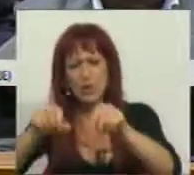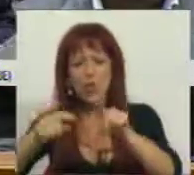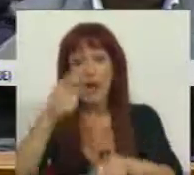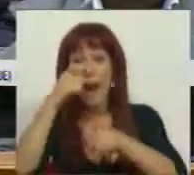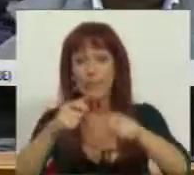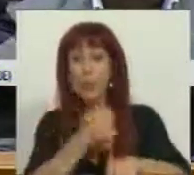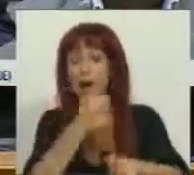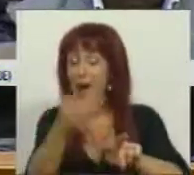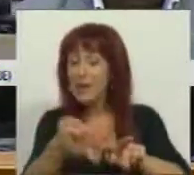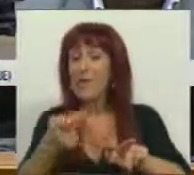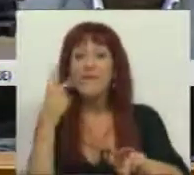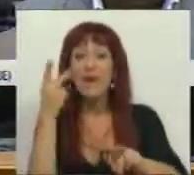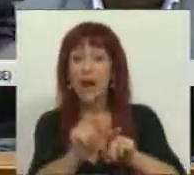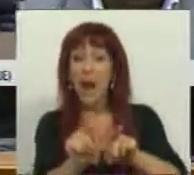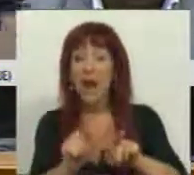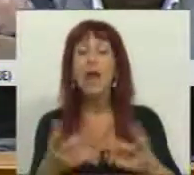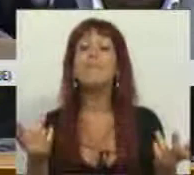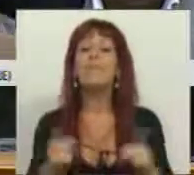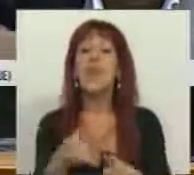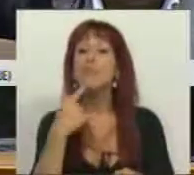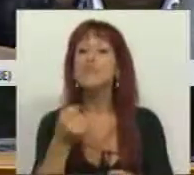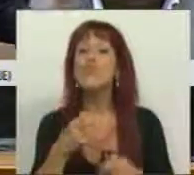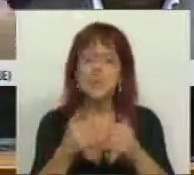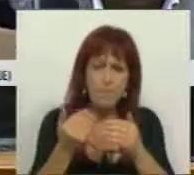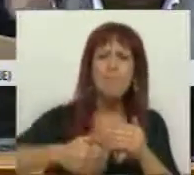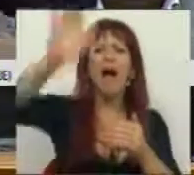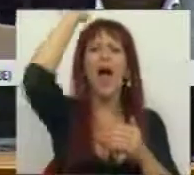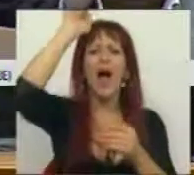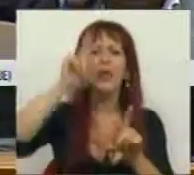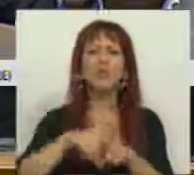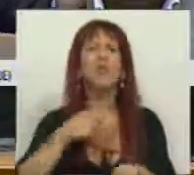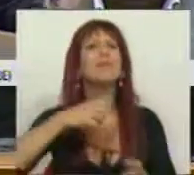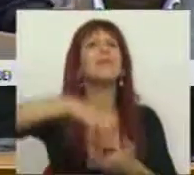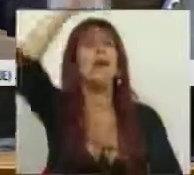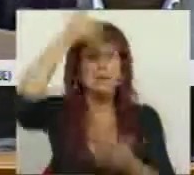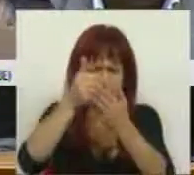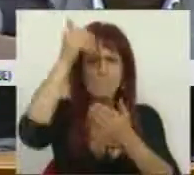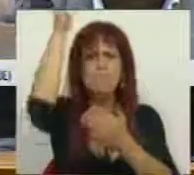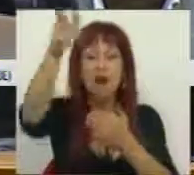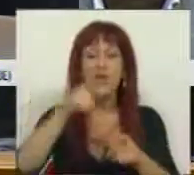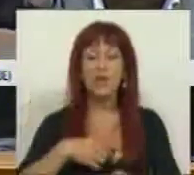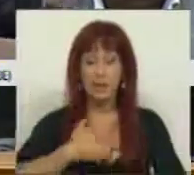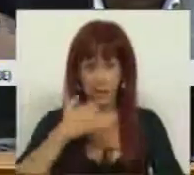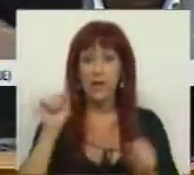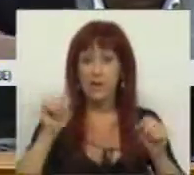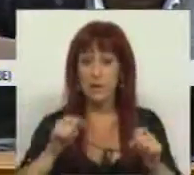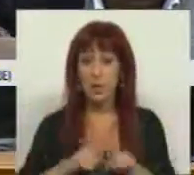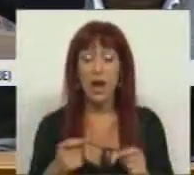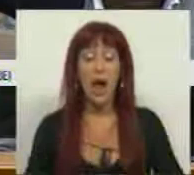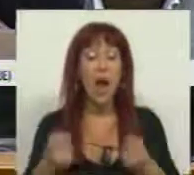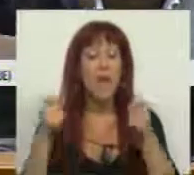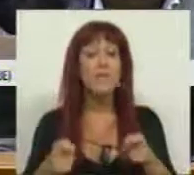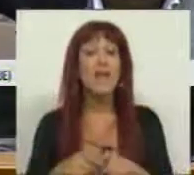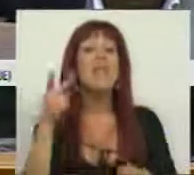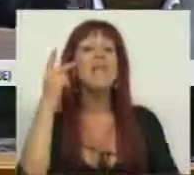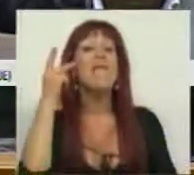as pessoas que lá habitam, que muito para além do edificado. Significa, sim, uma aposta